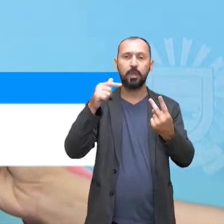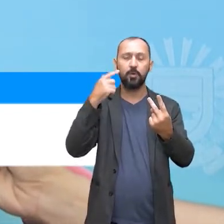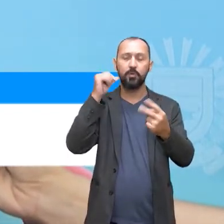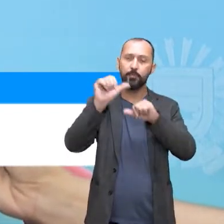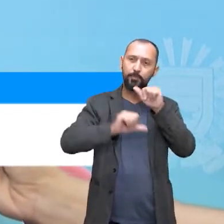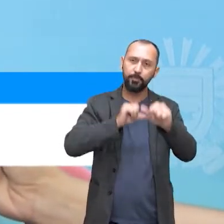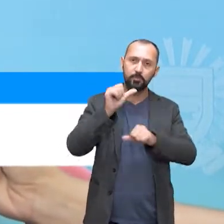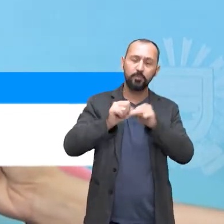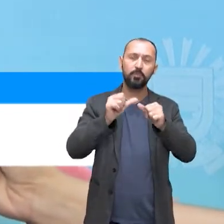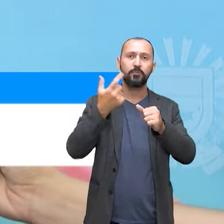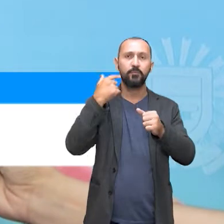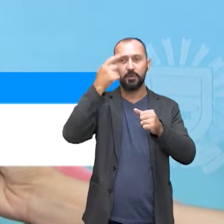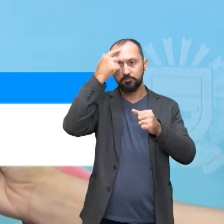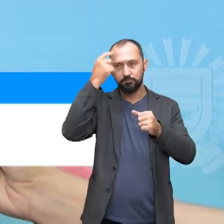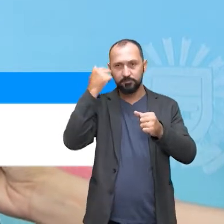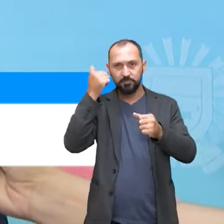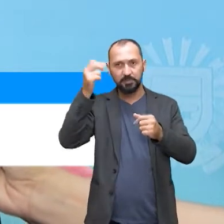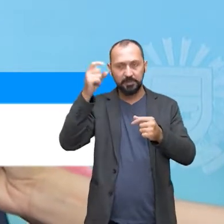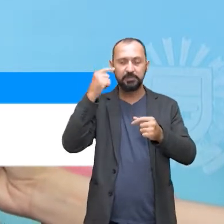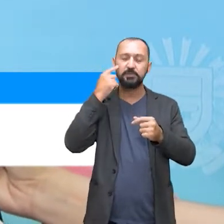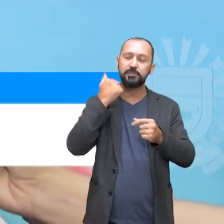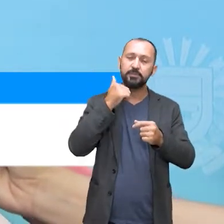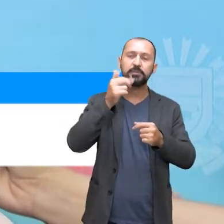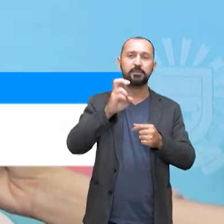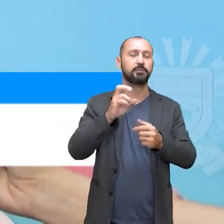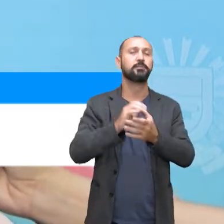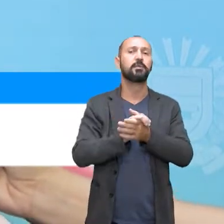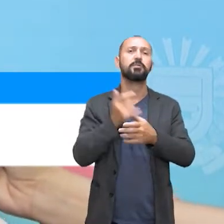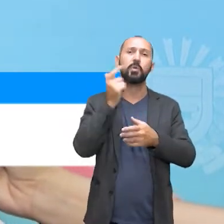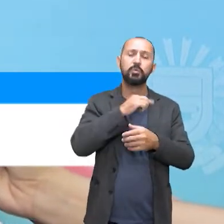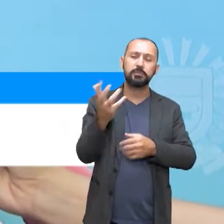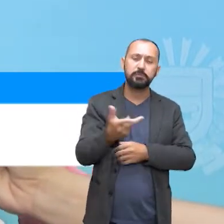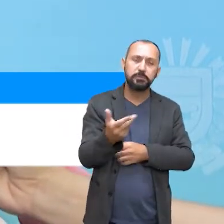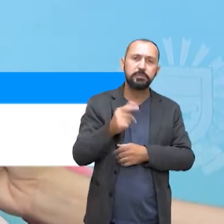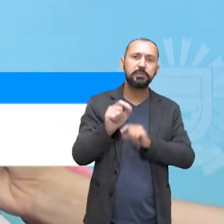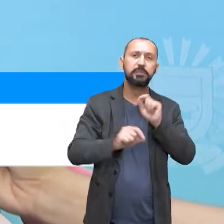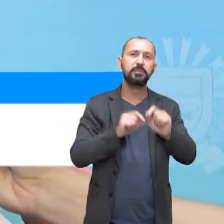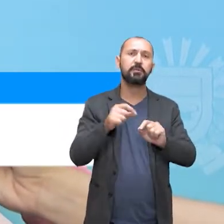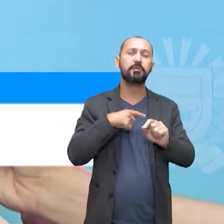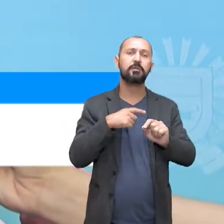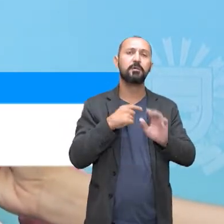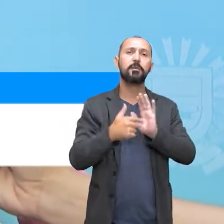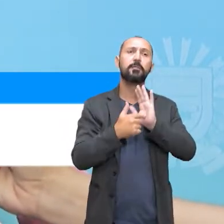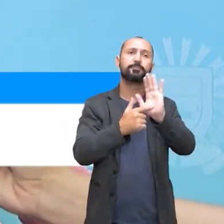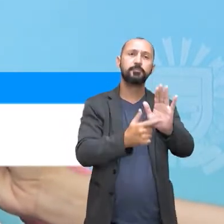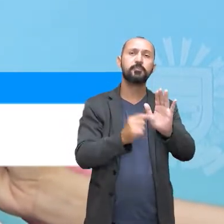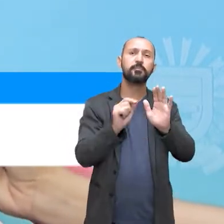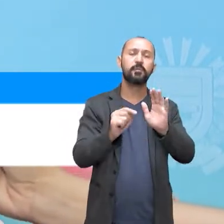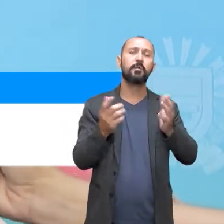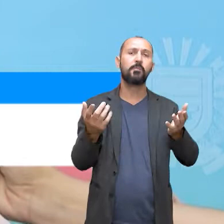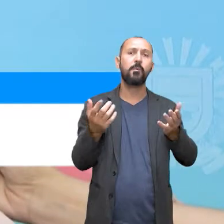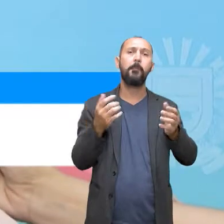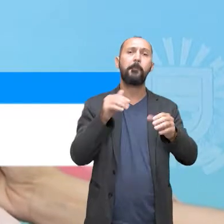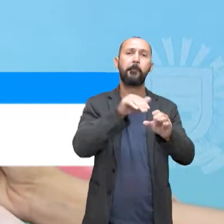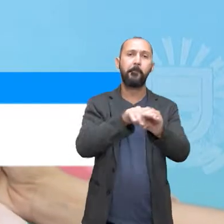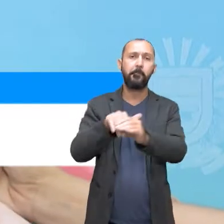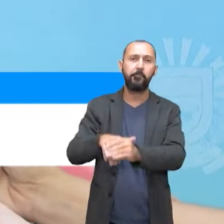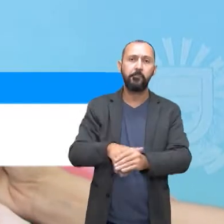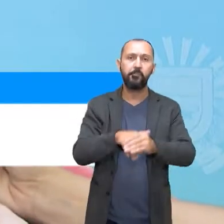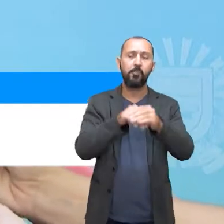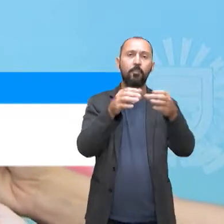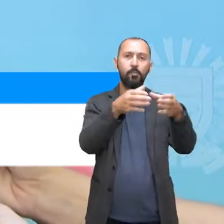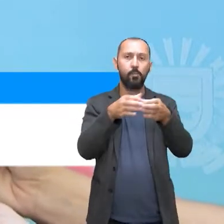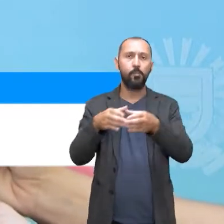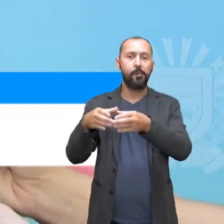porções, cada uma de 15 minutos. Então, com isso, a gente agiliza o processo, dá tempo da gente estar colocando em pauta